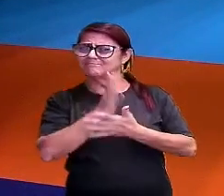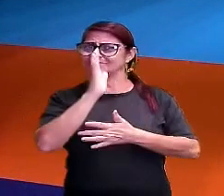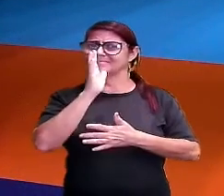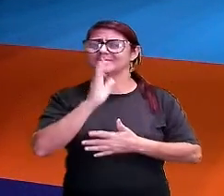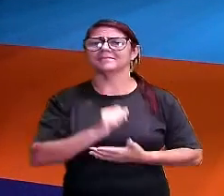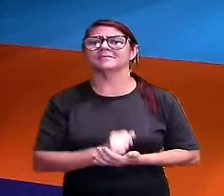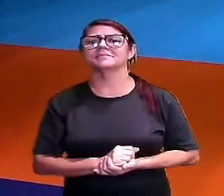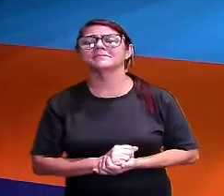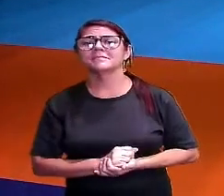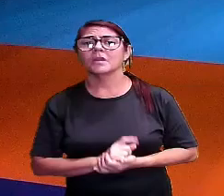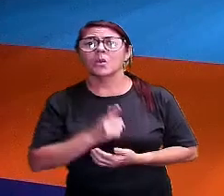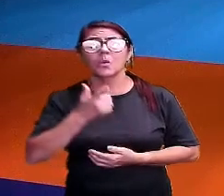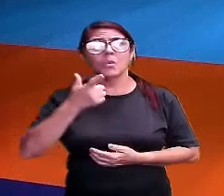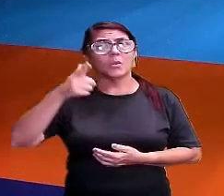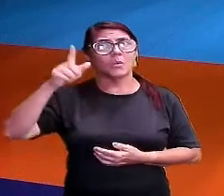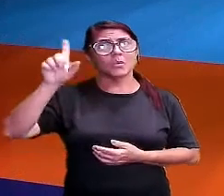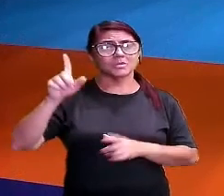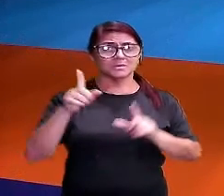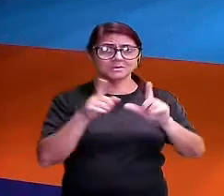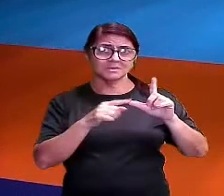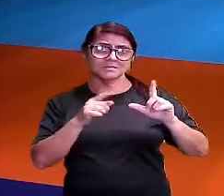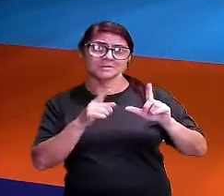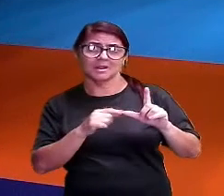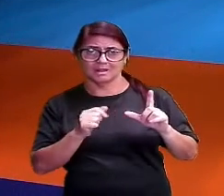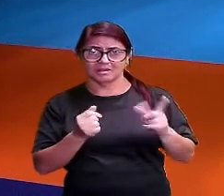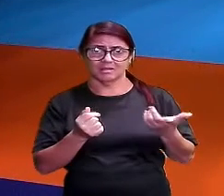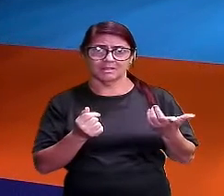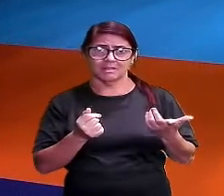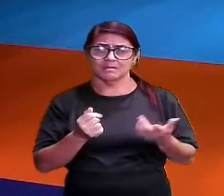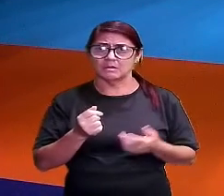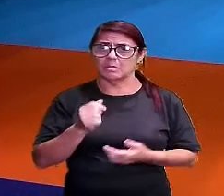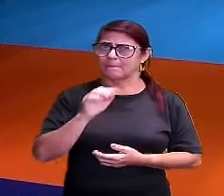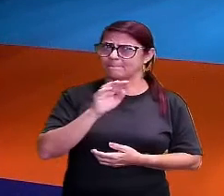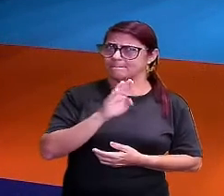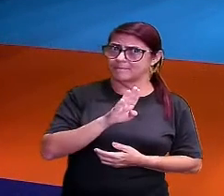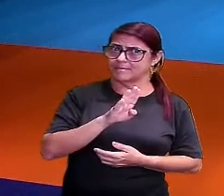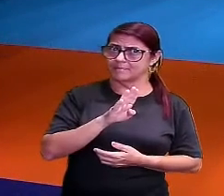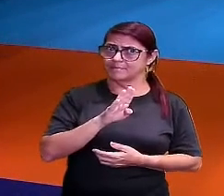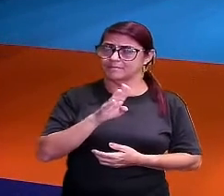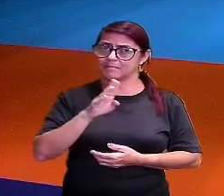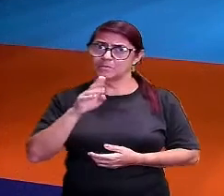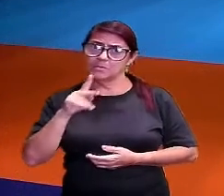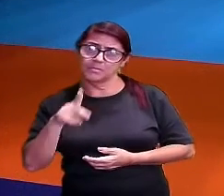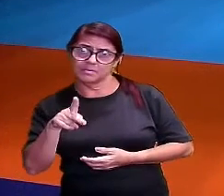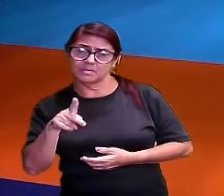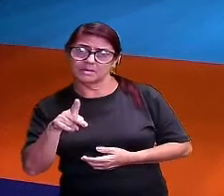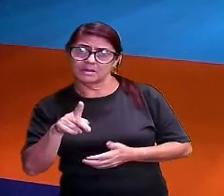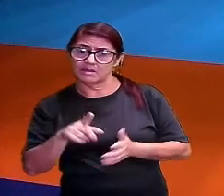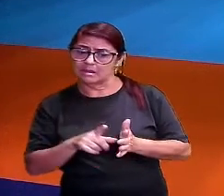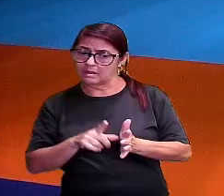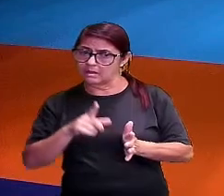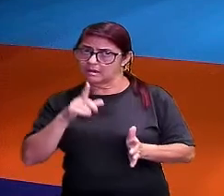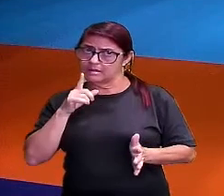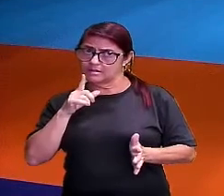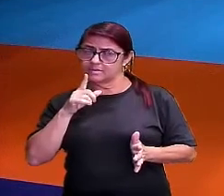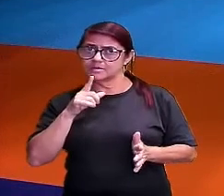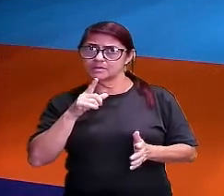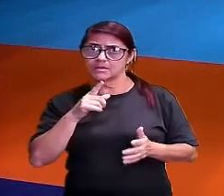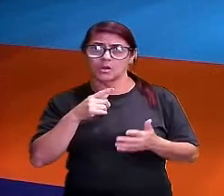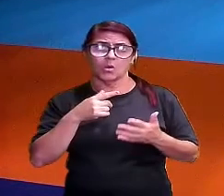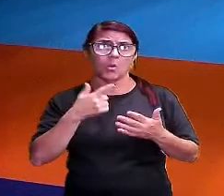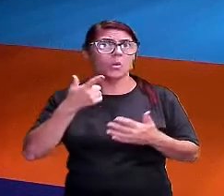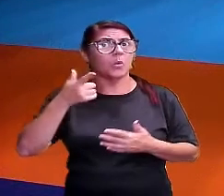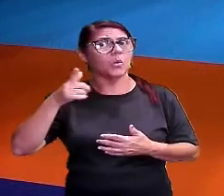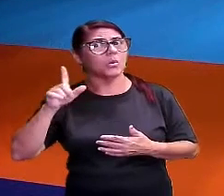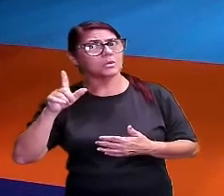tiver outras letrinhas, outras consoantes, que não são o P ou o B, eu vou usar o N. Quando tiver